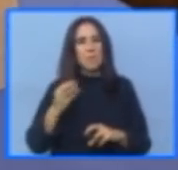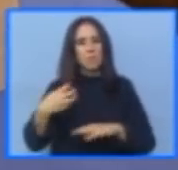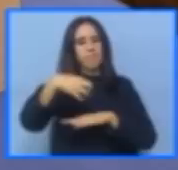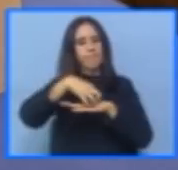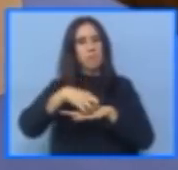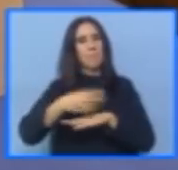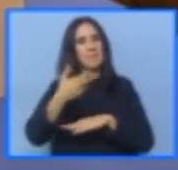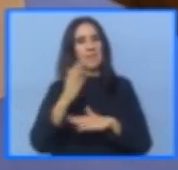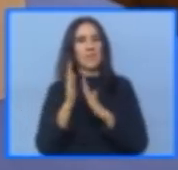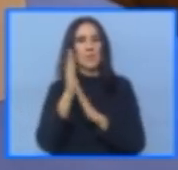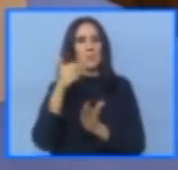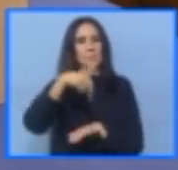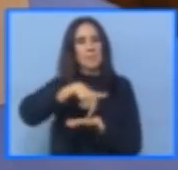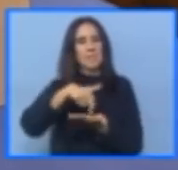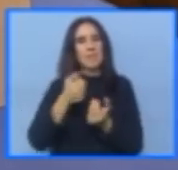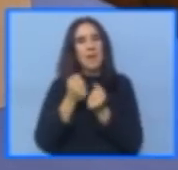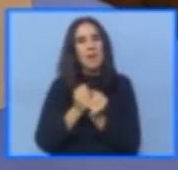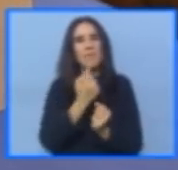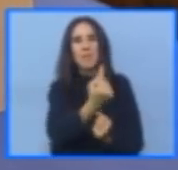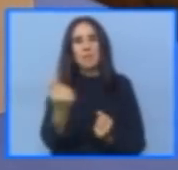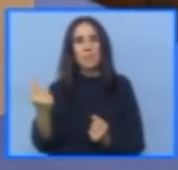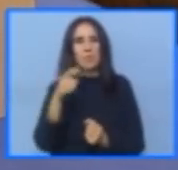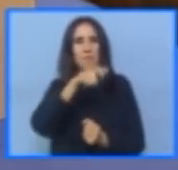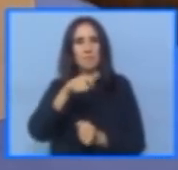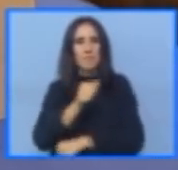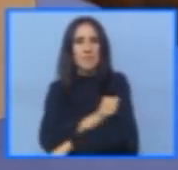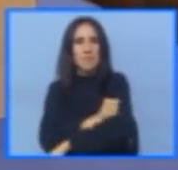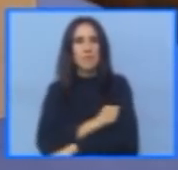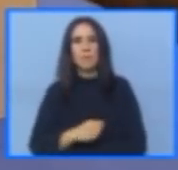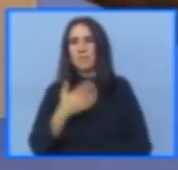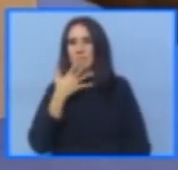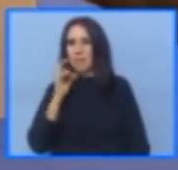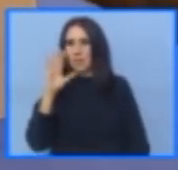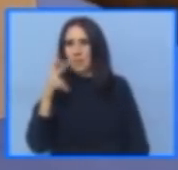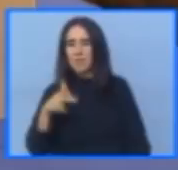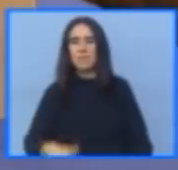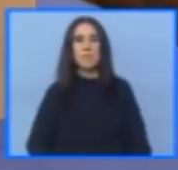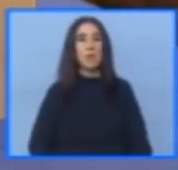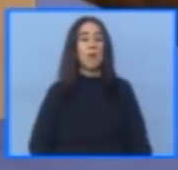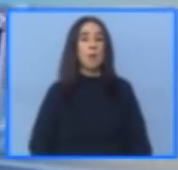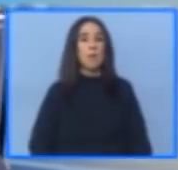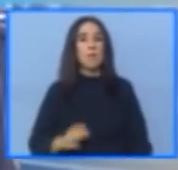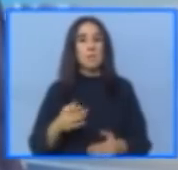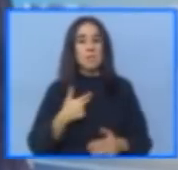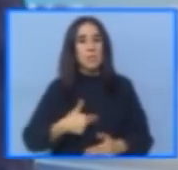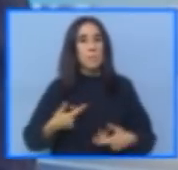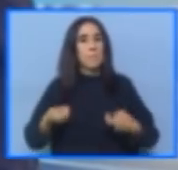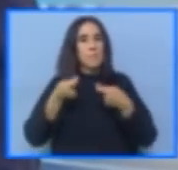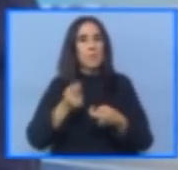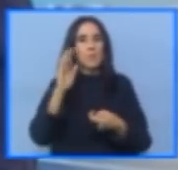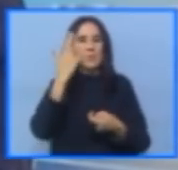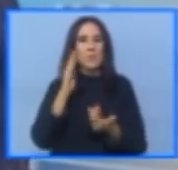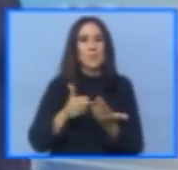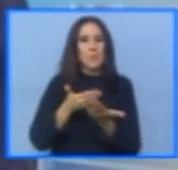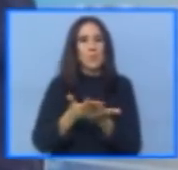de Deus que se esconde e se revela em cada pessoa que lá habita. E essa deve ser a grande proposta do cristianismo, dizer a vida é boa.